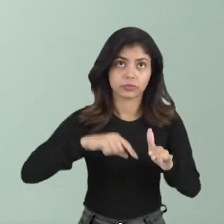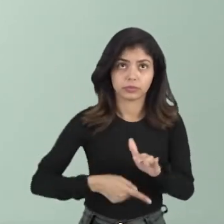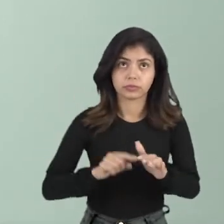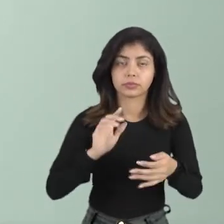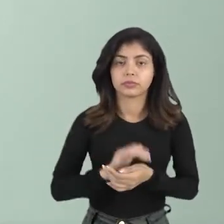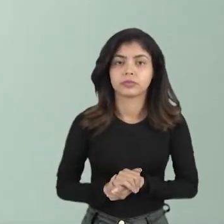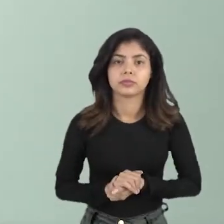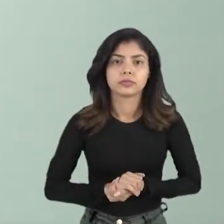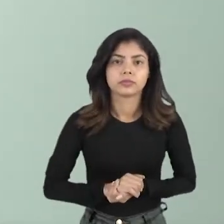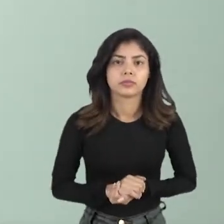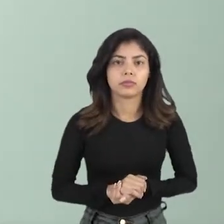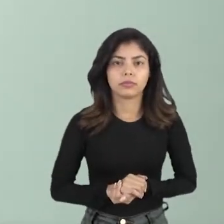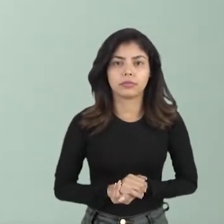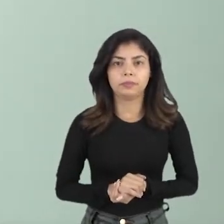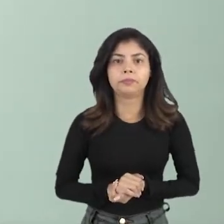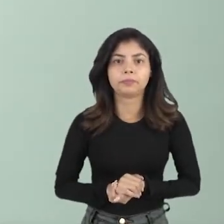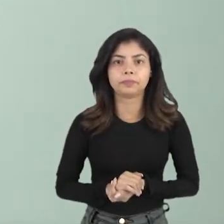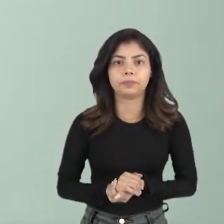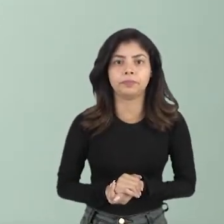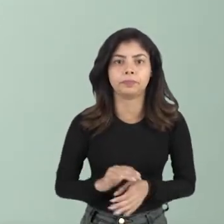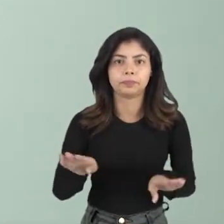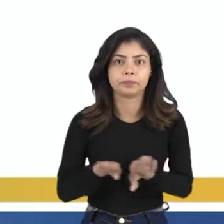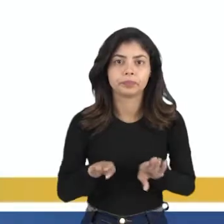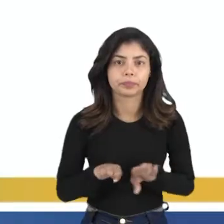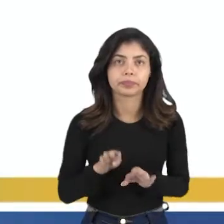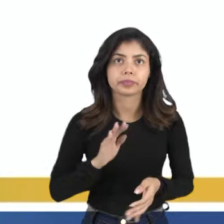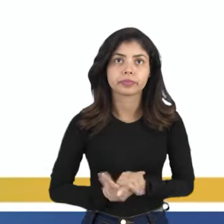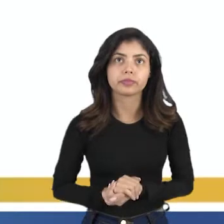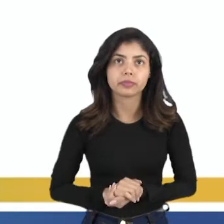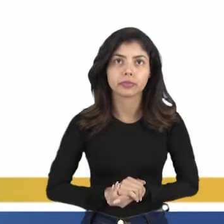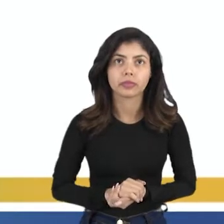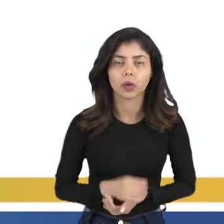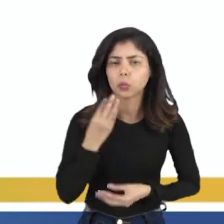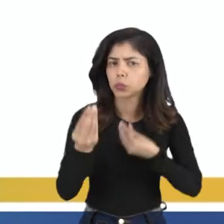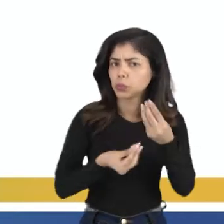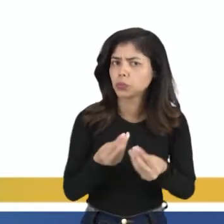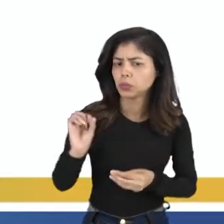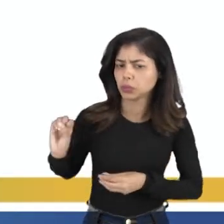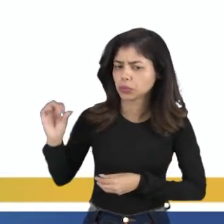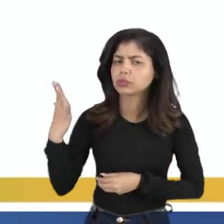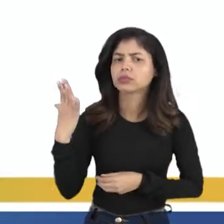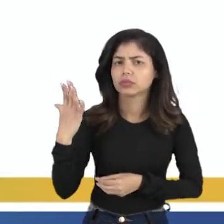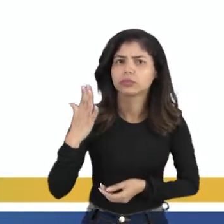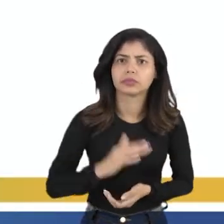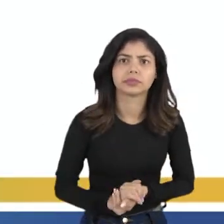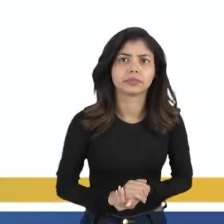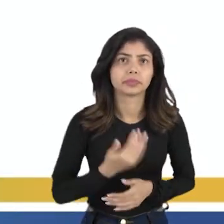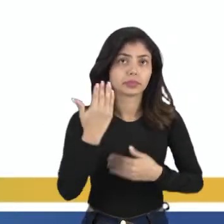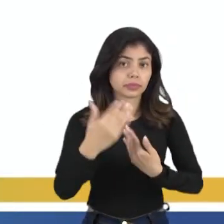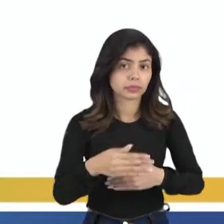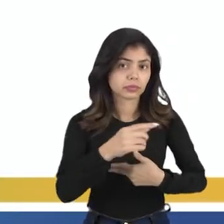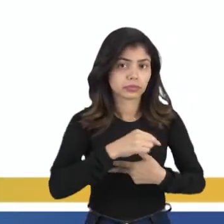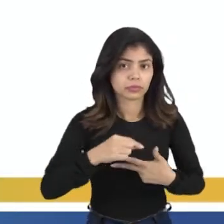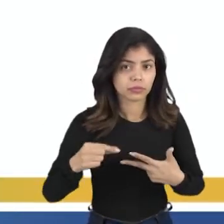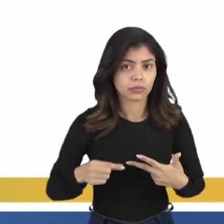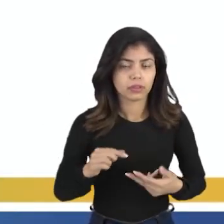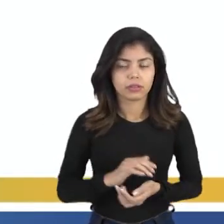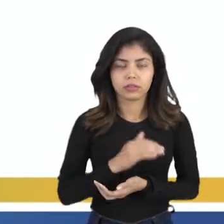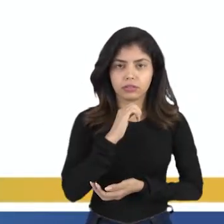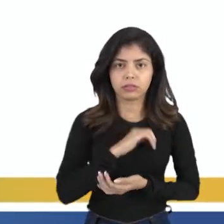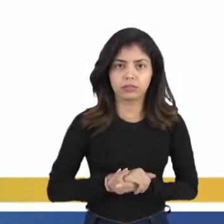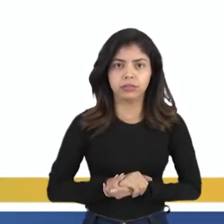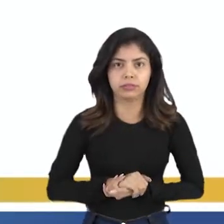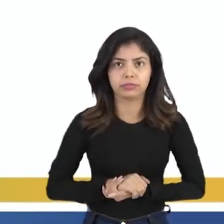outro, intertextualidade. E aí nós vamos verificar como isso ocorre nas provas do Enem. Como é que